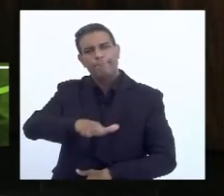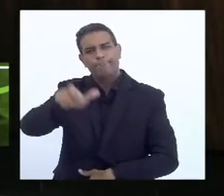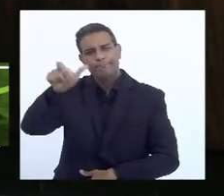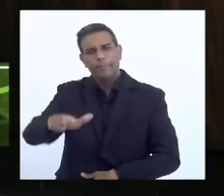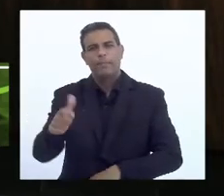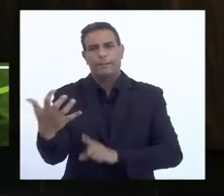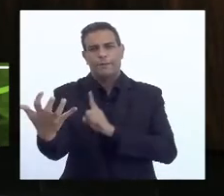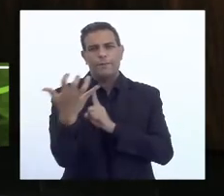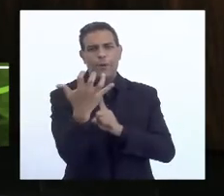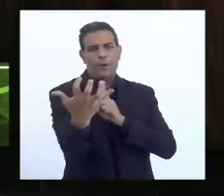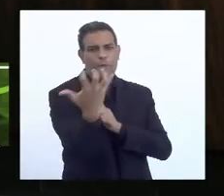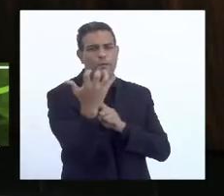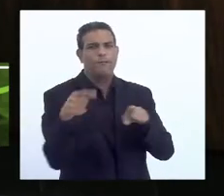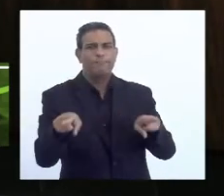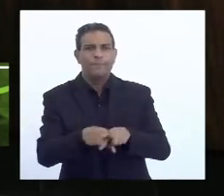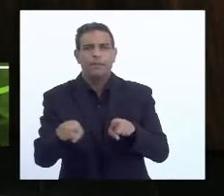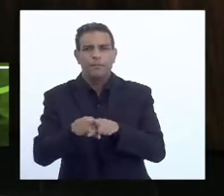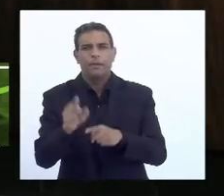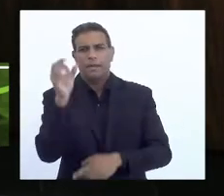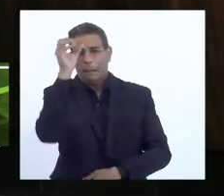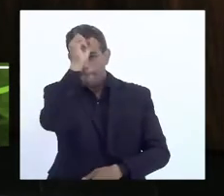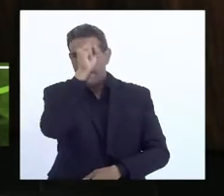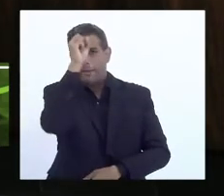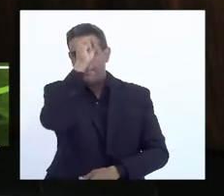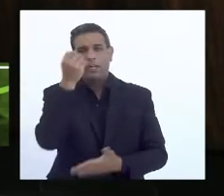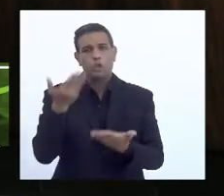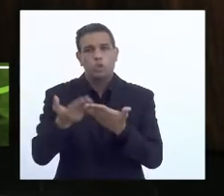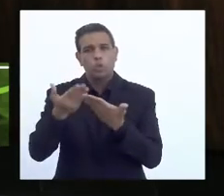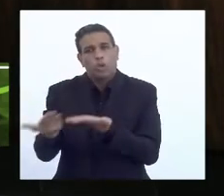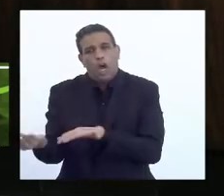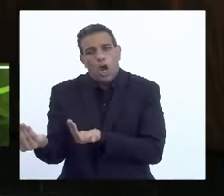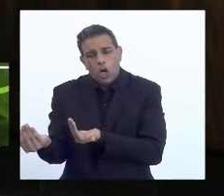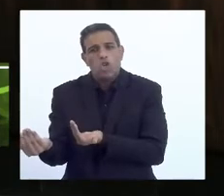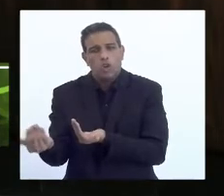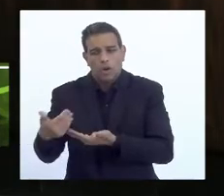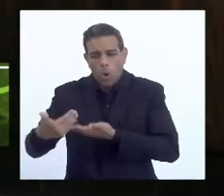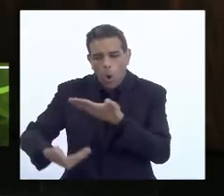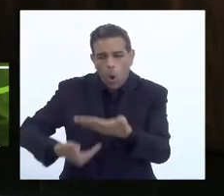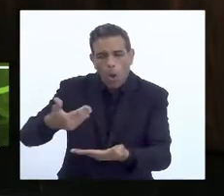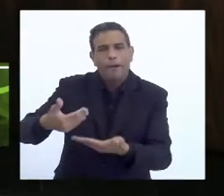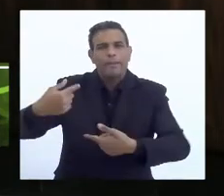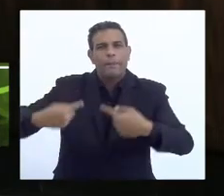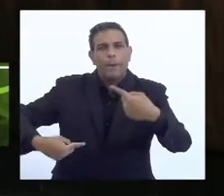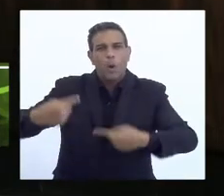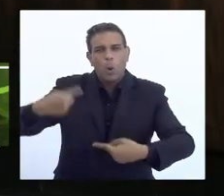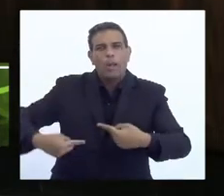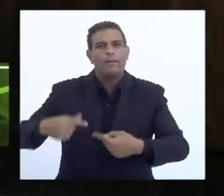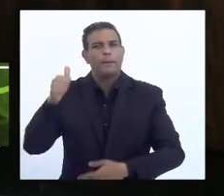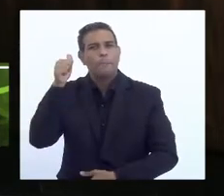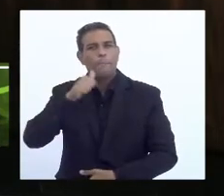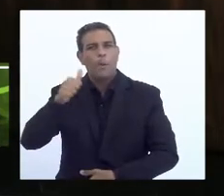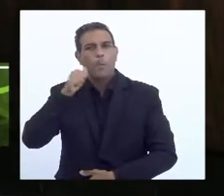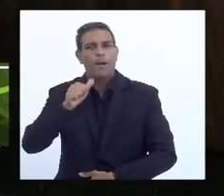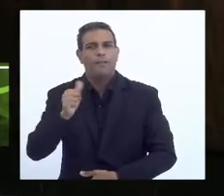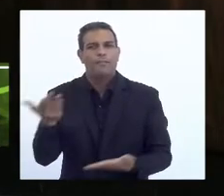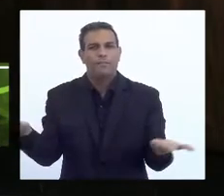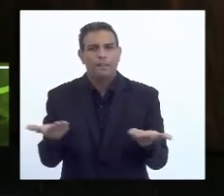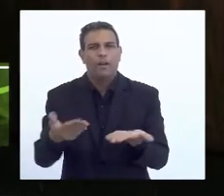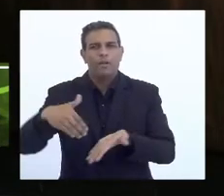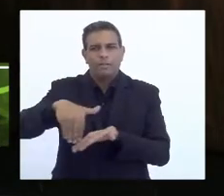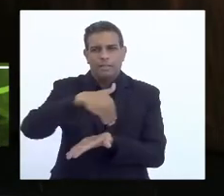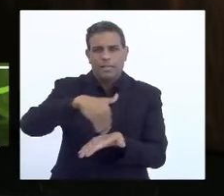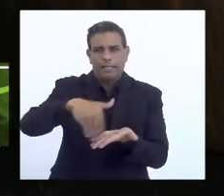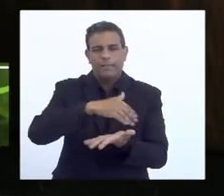me ensinam a estar aqui hoje, né? Por ser uma jovem ingressando na política, por ser uma jovem ocupando esse lugar de